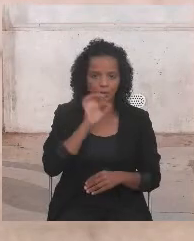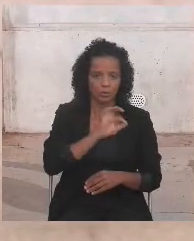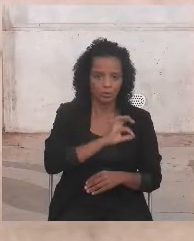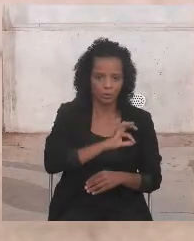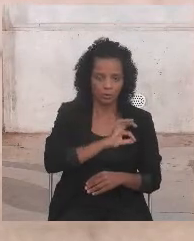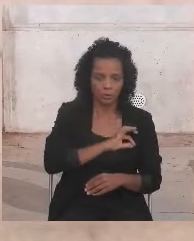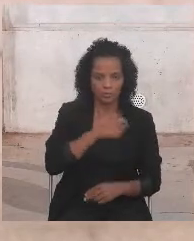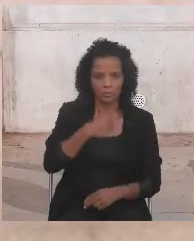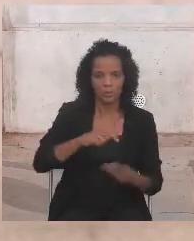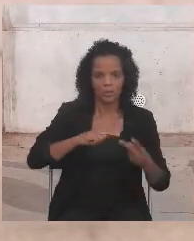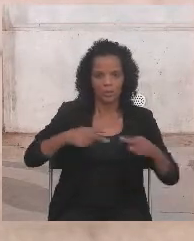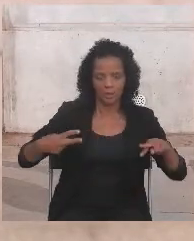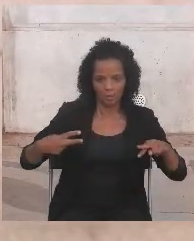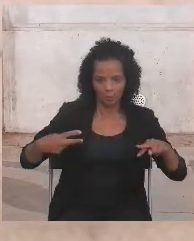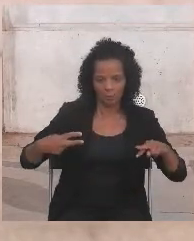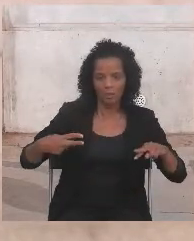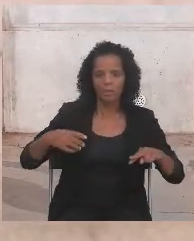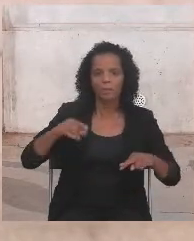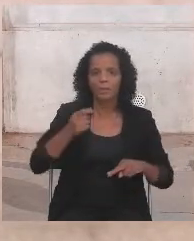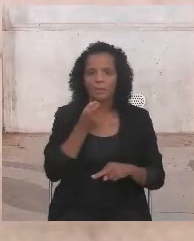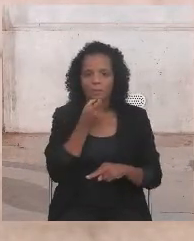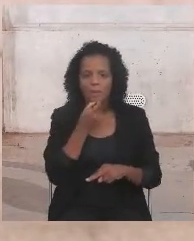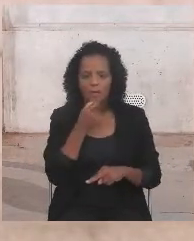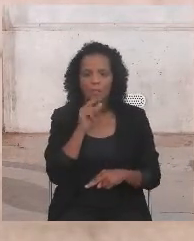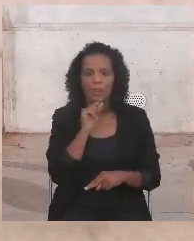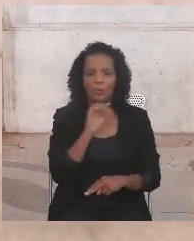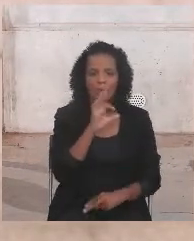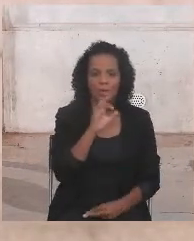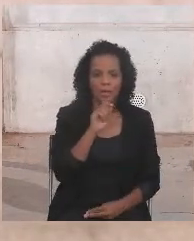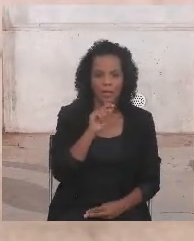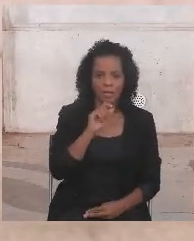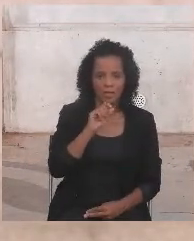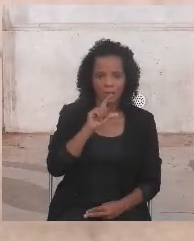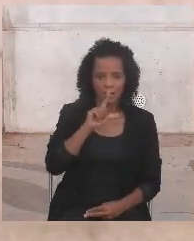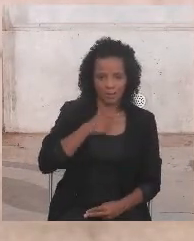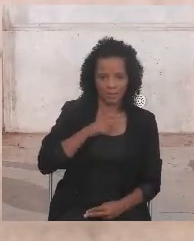Senhor Presidente da Câmara Municipal de Mafra, Hélder Silva.